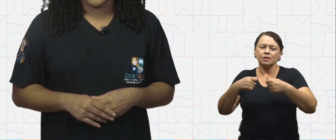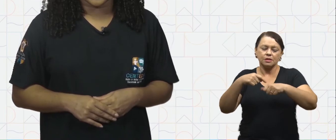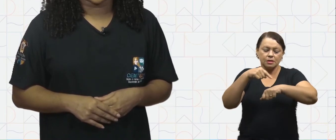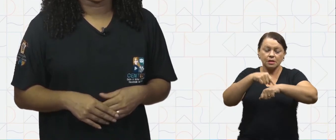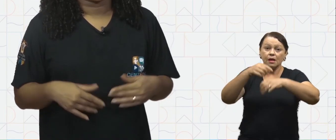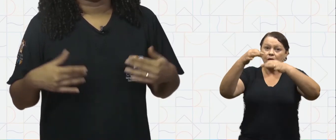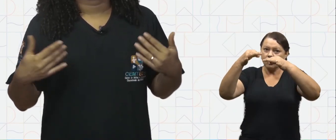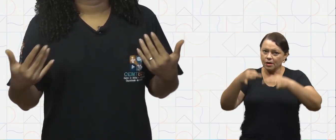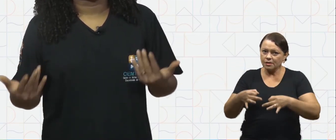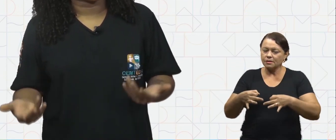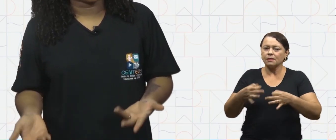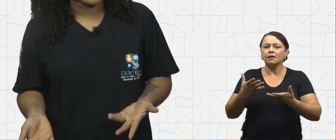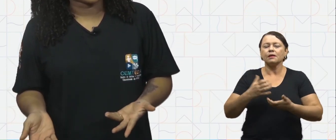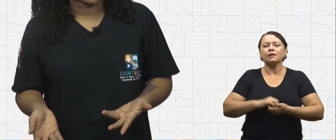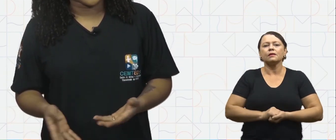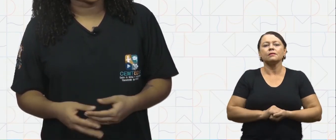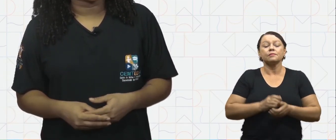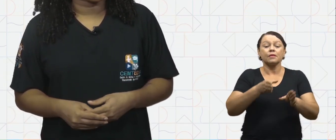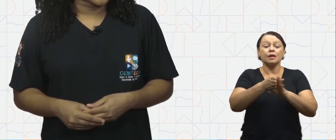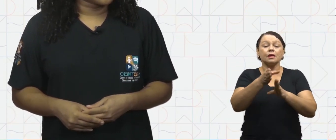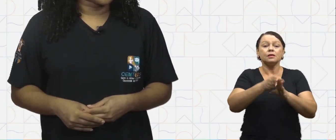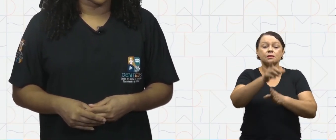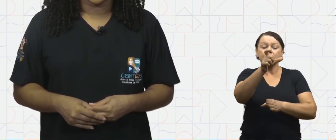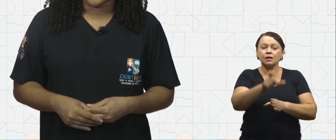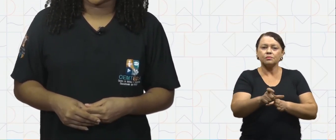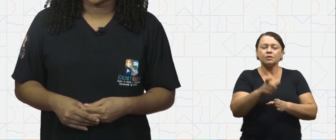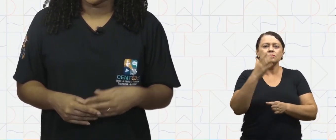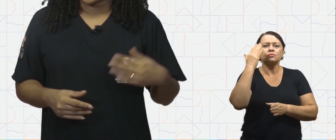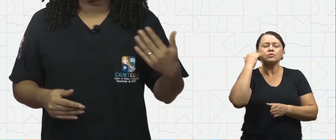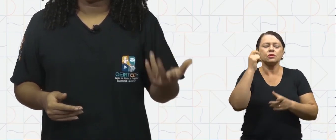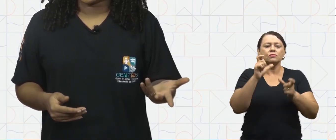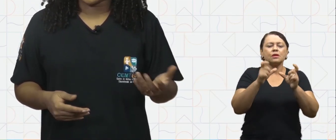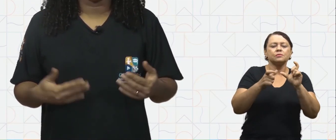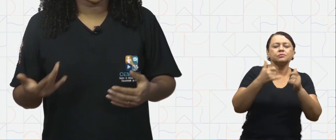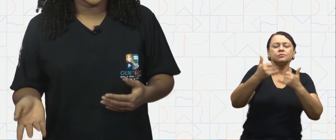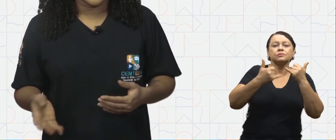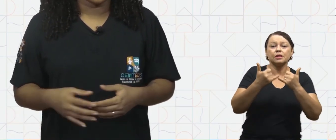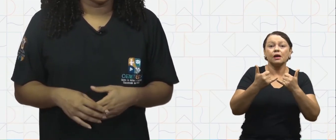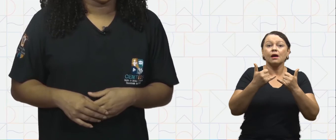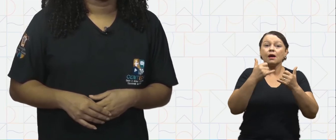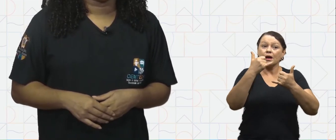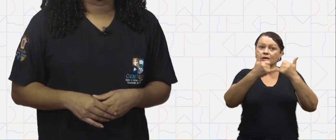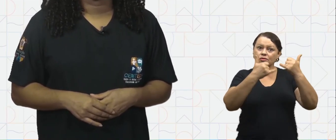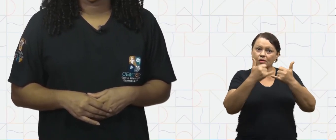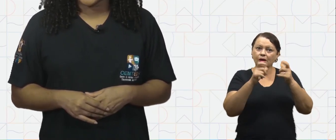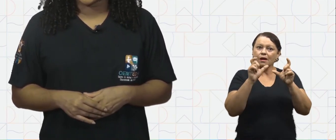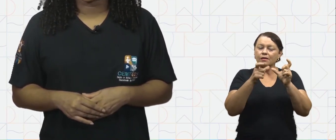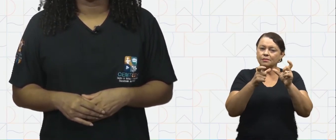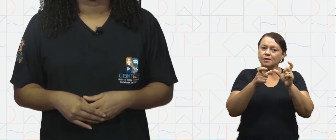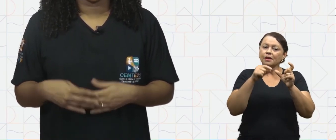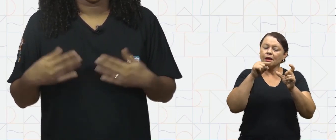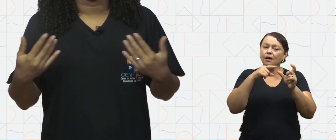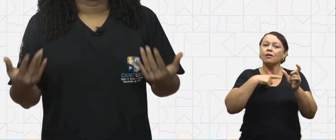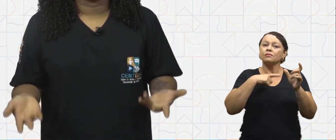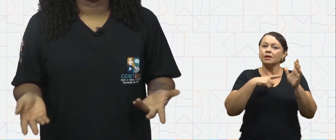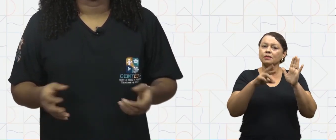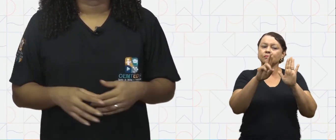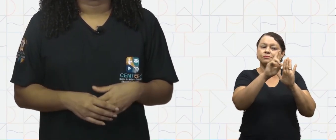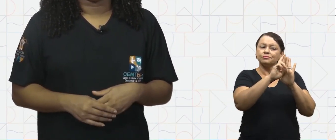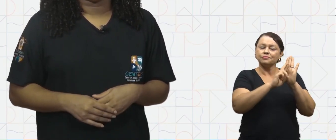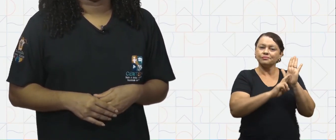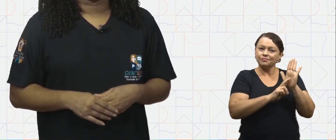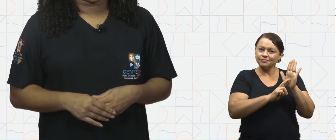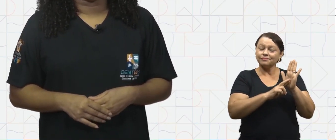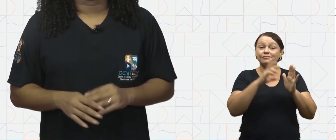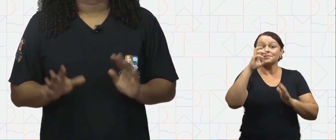de remédios, ensinar quem não sabe jogar determinado jogo ou brincadeira a jogar, brincar através das suas regras. Aprendemos